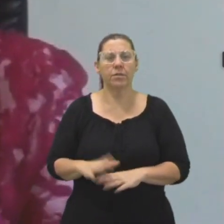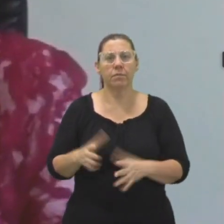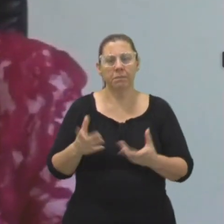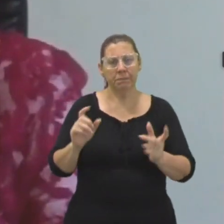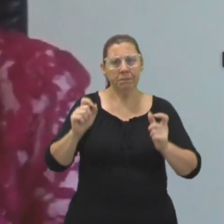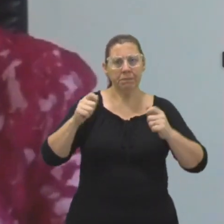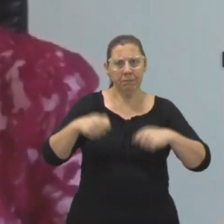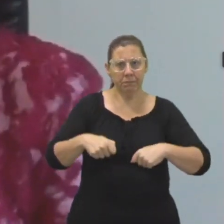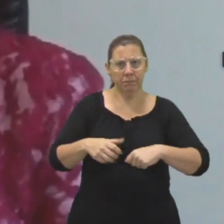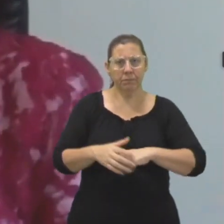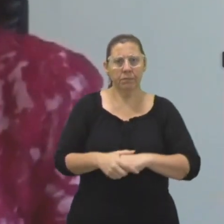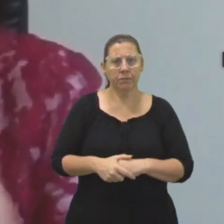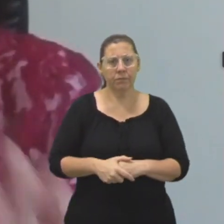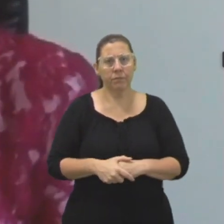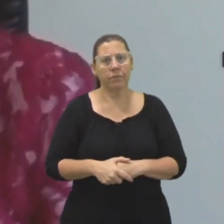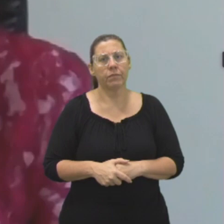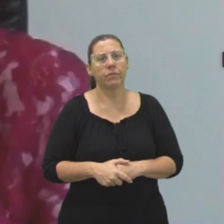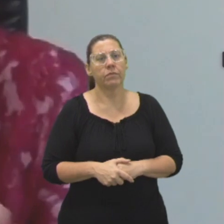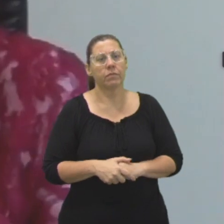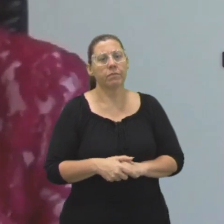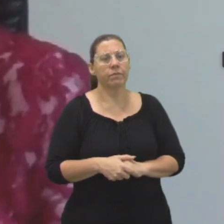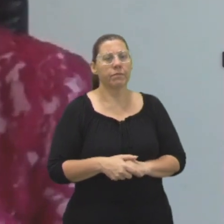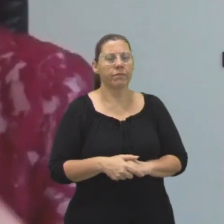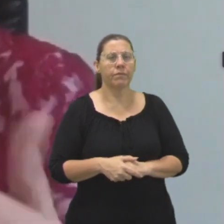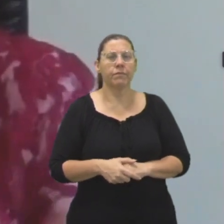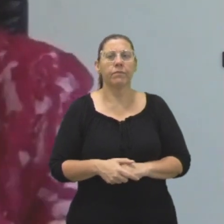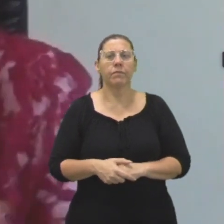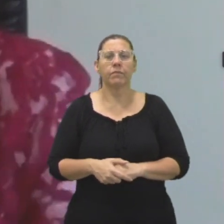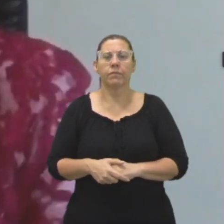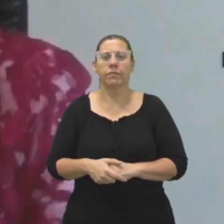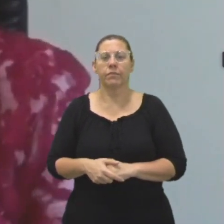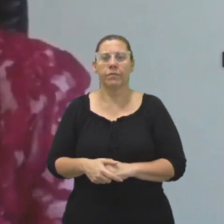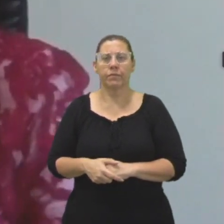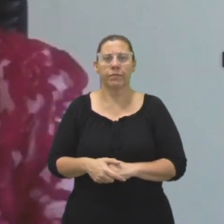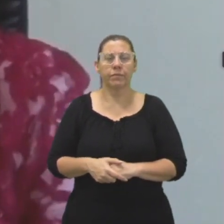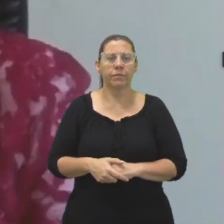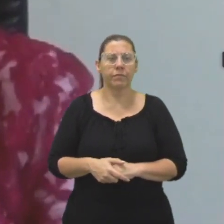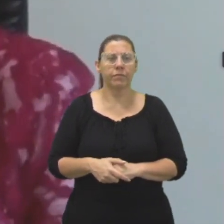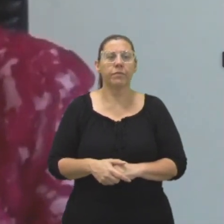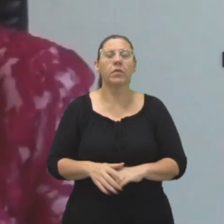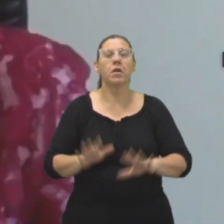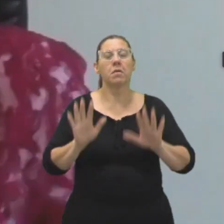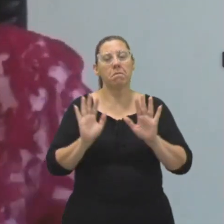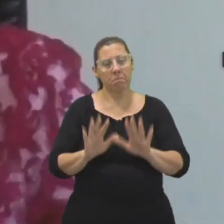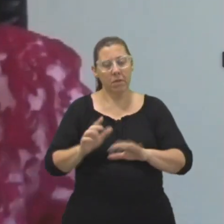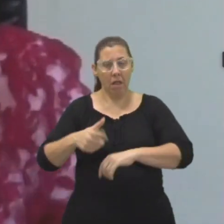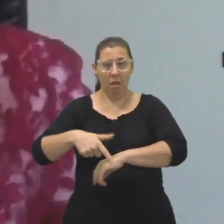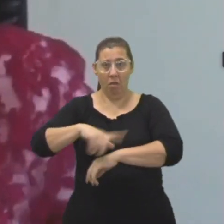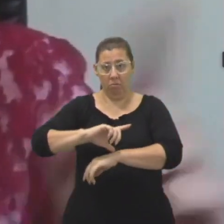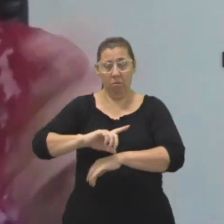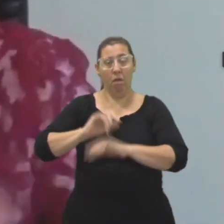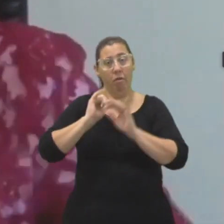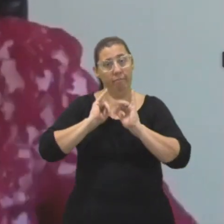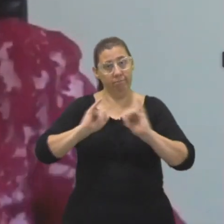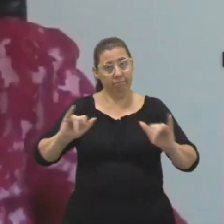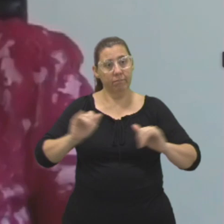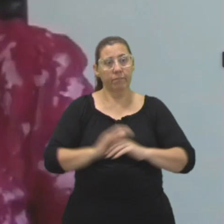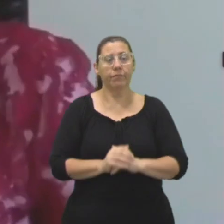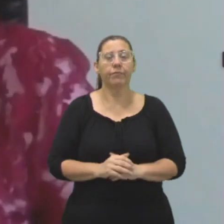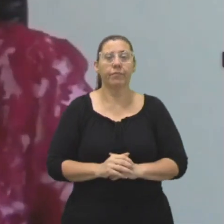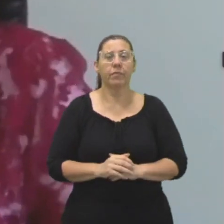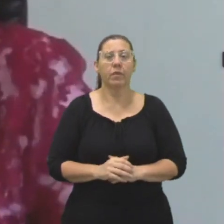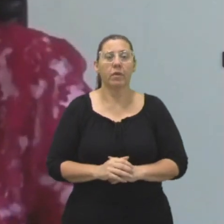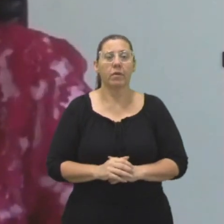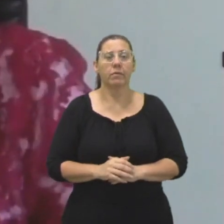acontecer eventualidades, mas este roteiro ele precisa ser pensado com o máximo de antecedência. Próximo